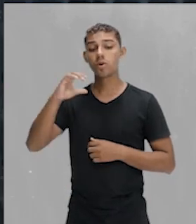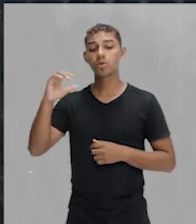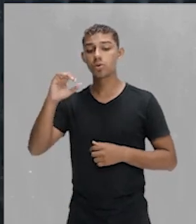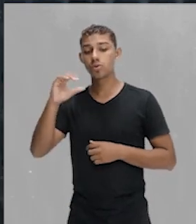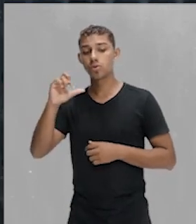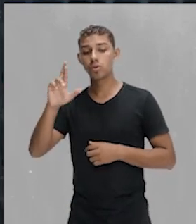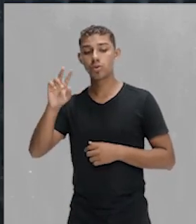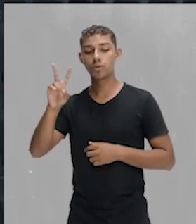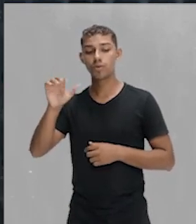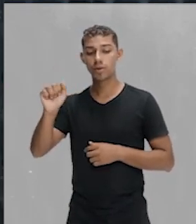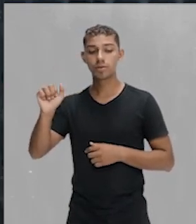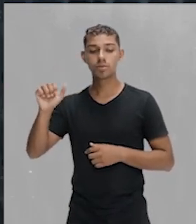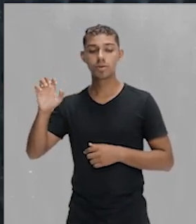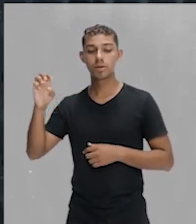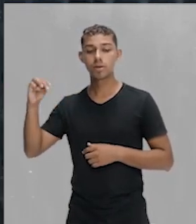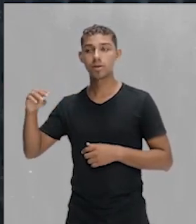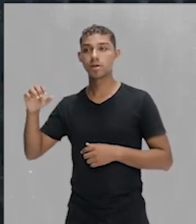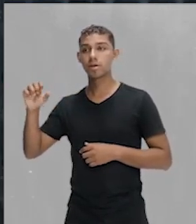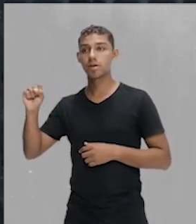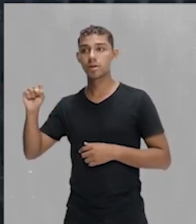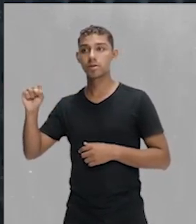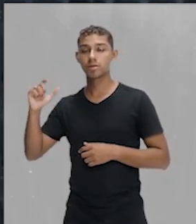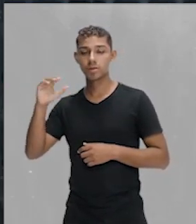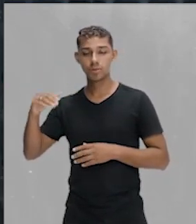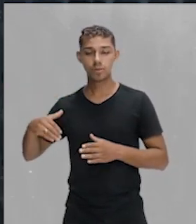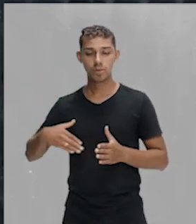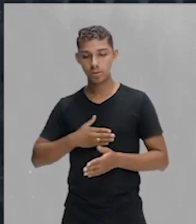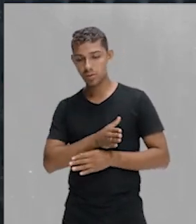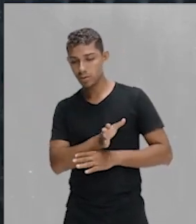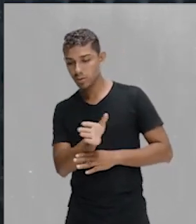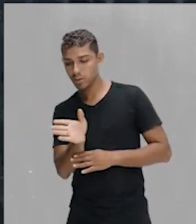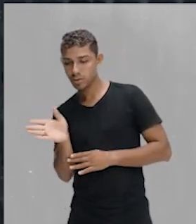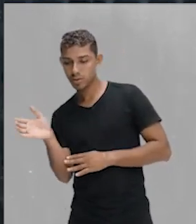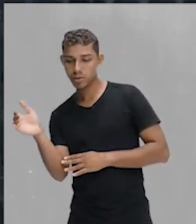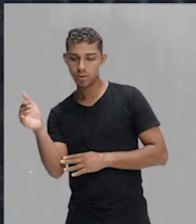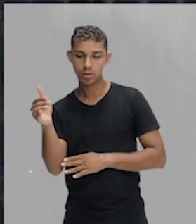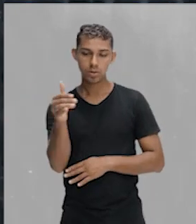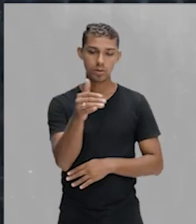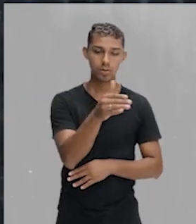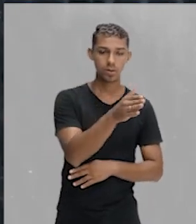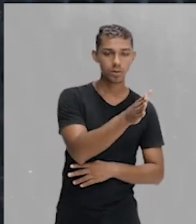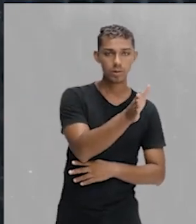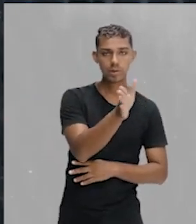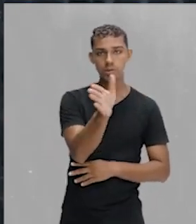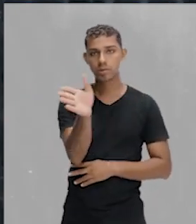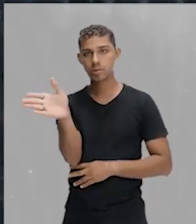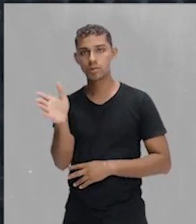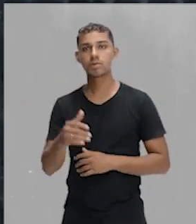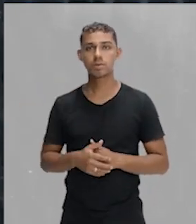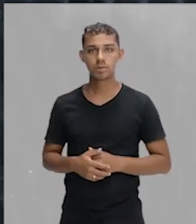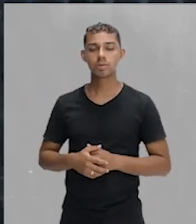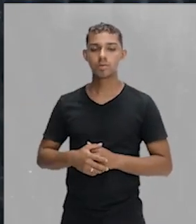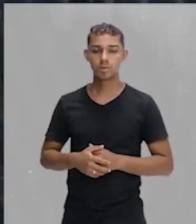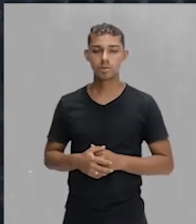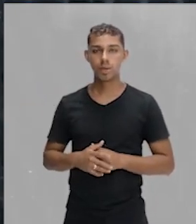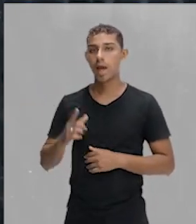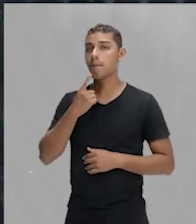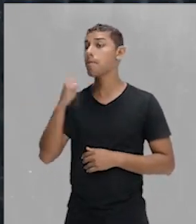conheço como é meu caminho, né? Ali no Sítio Grande tem várias curvas em S, super perigosas. Então, curva em S, doble